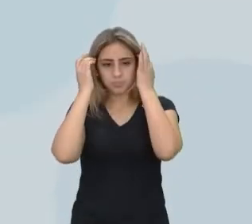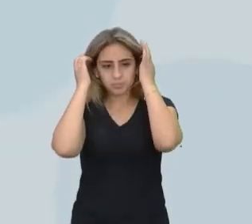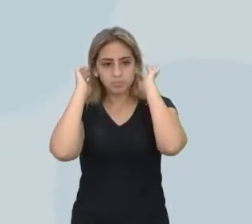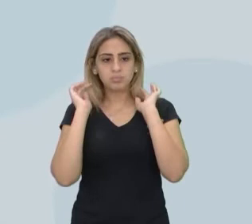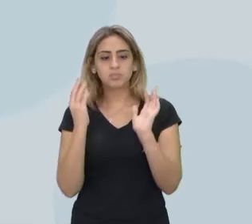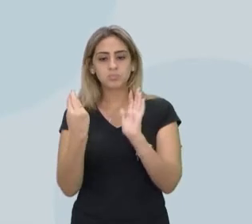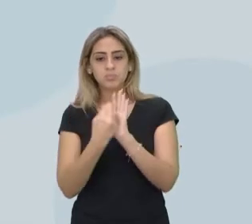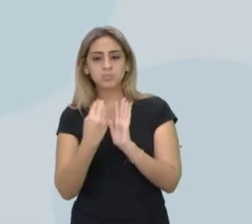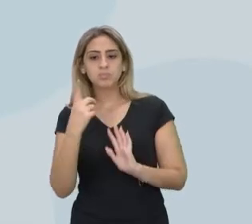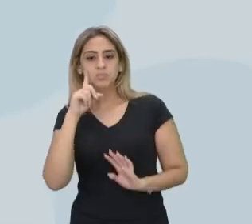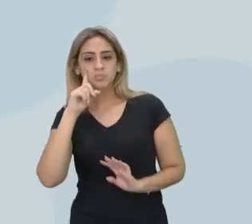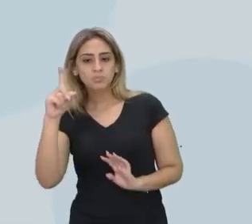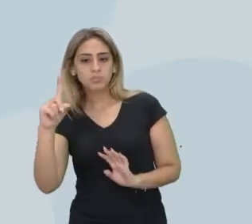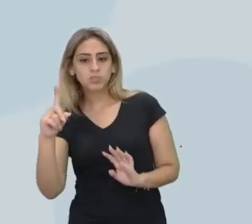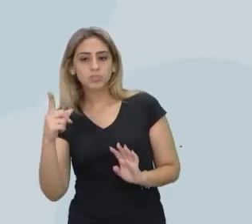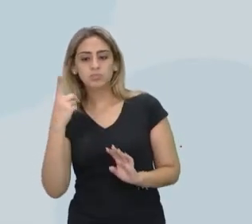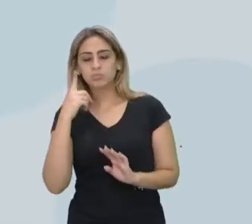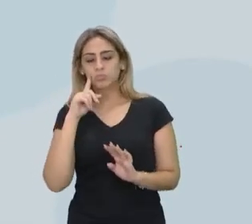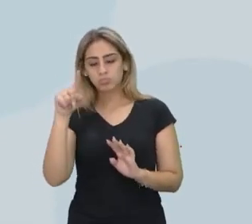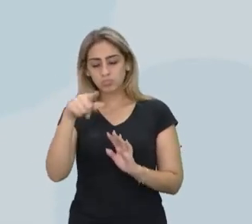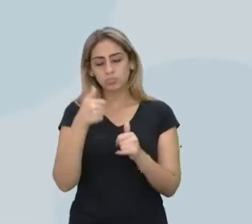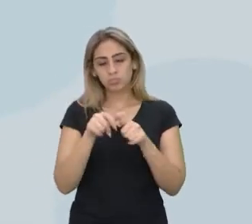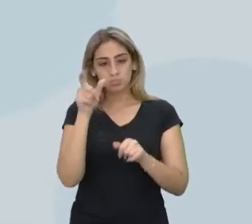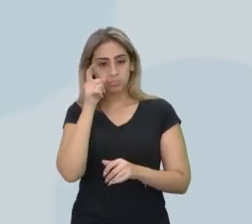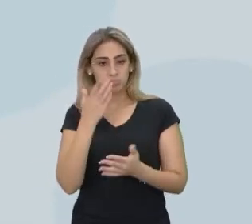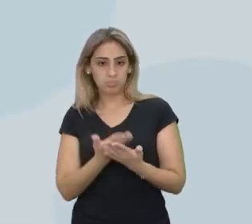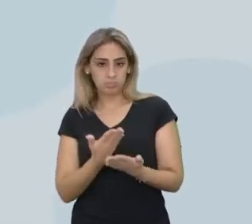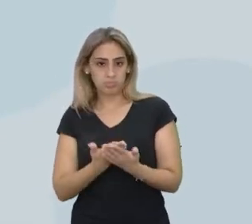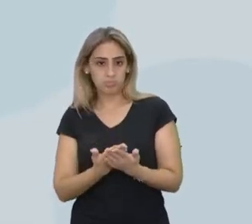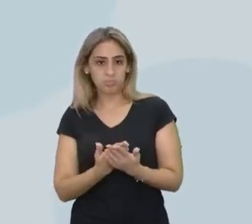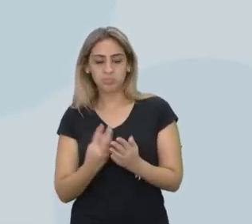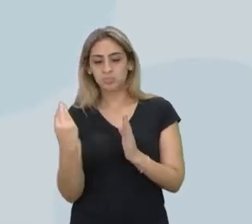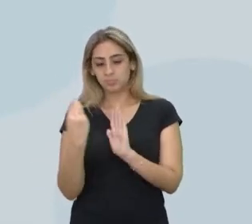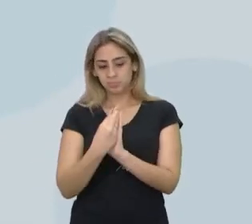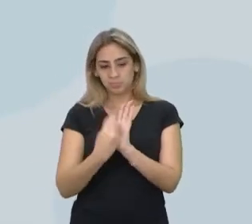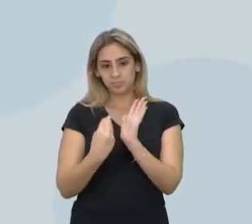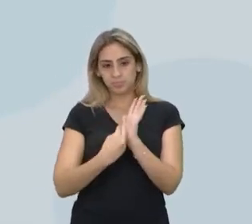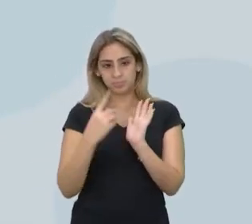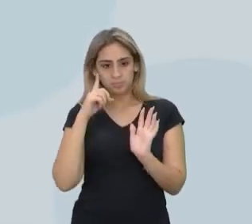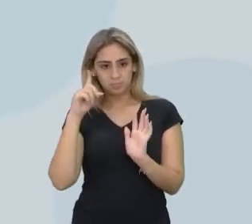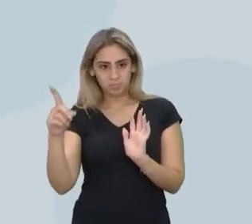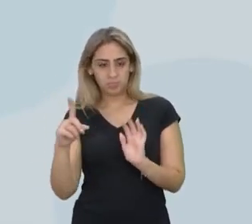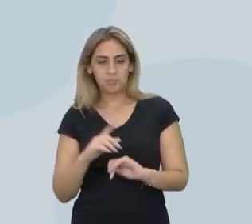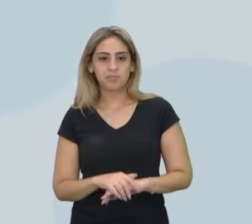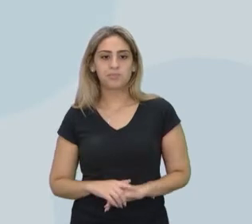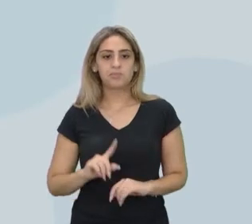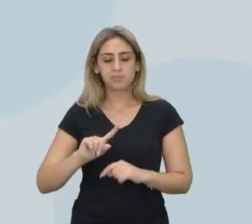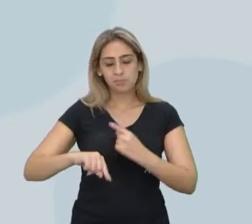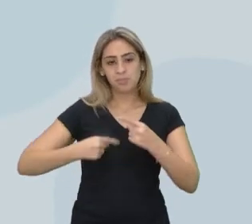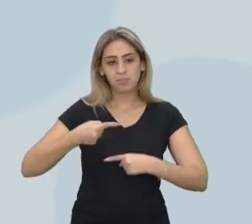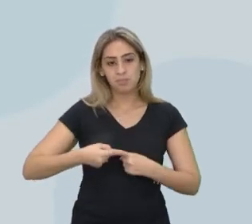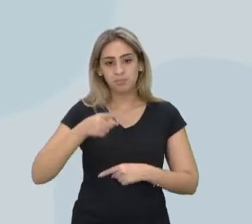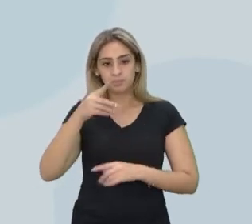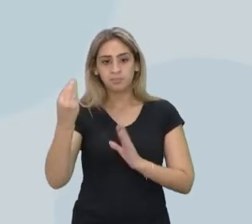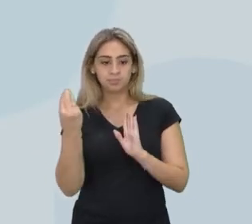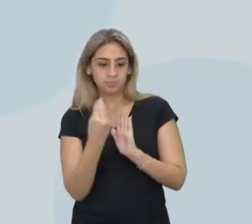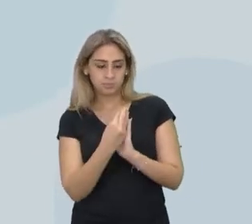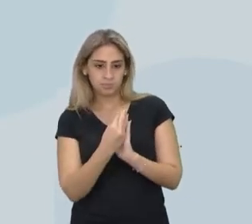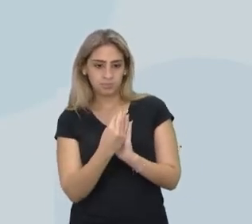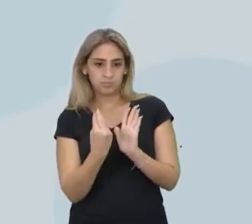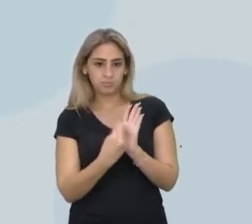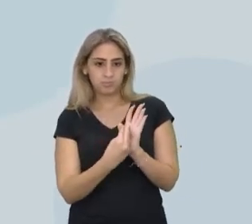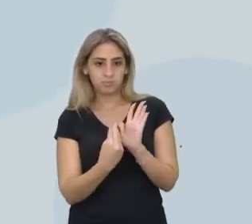primeiro, a data, o dia que você está assistindo essa aula, certo? Colocou a data ali, beleza. Depois, você vai